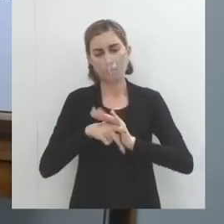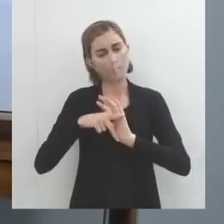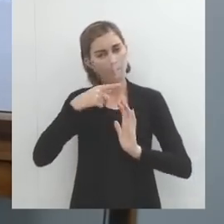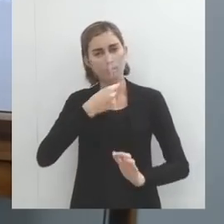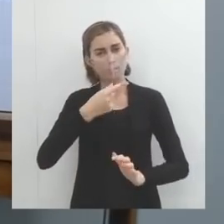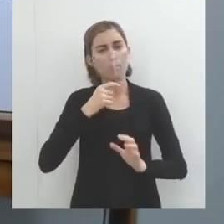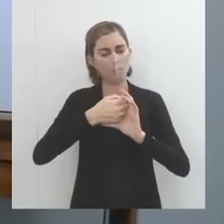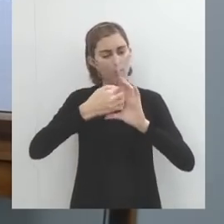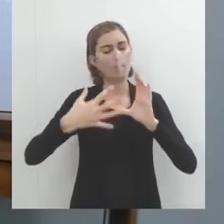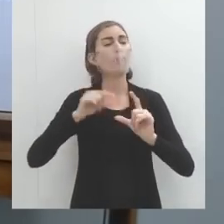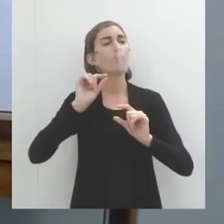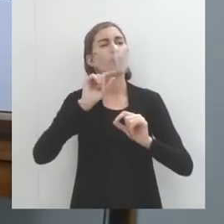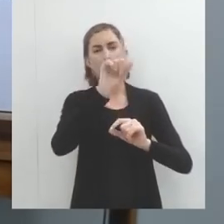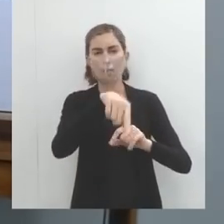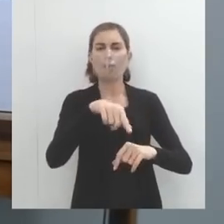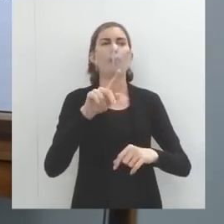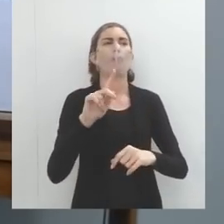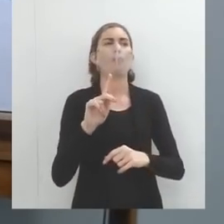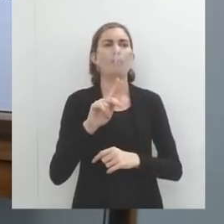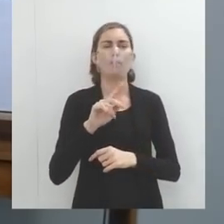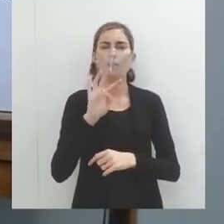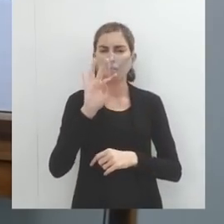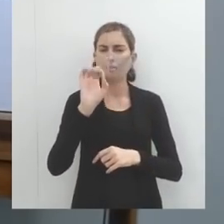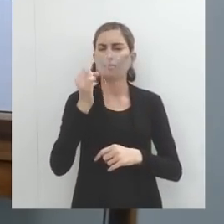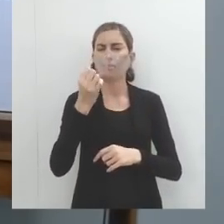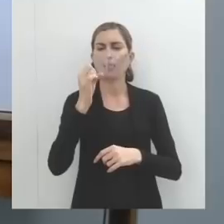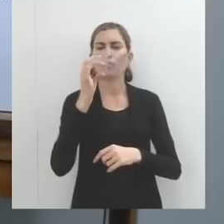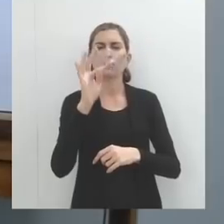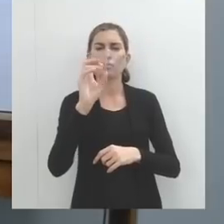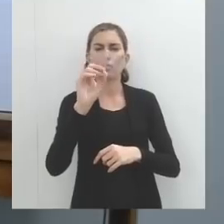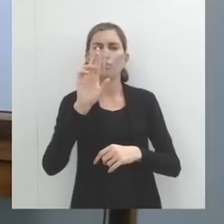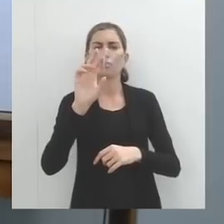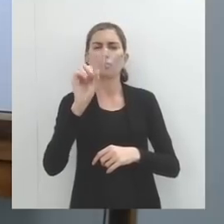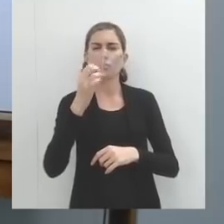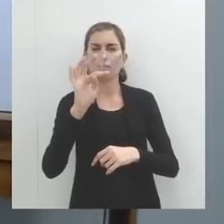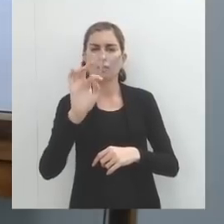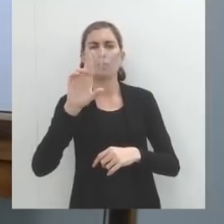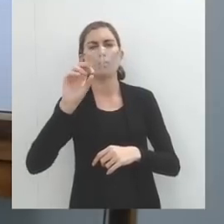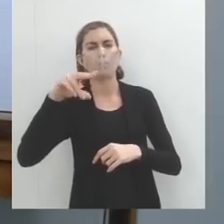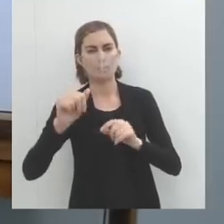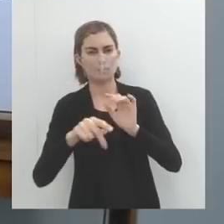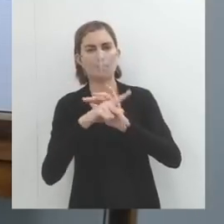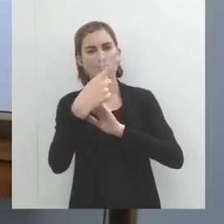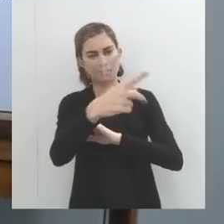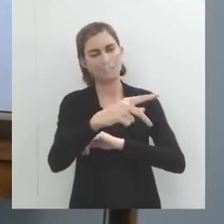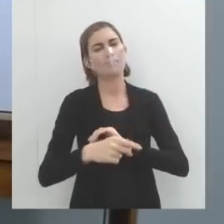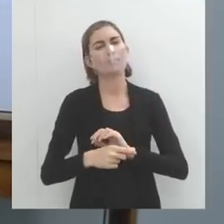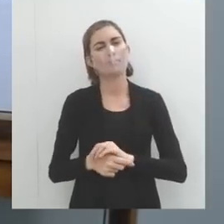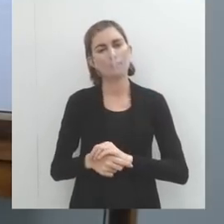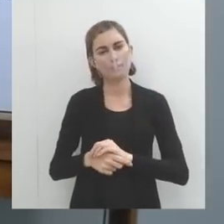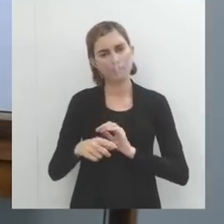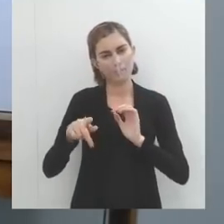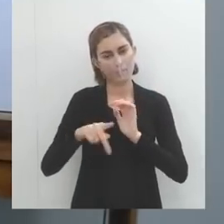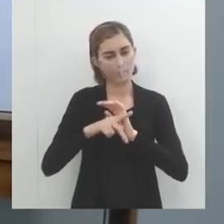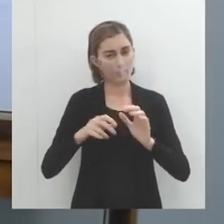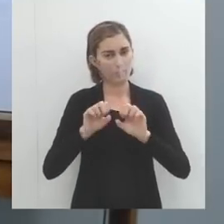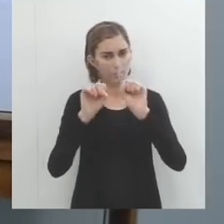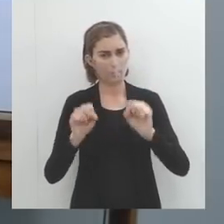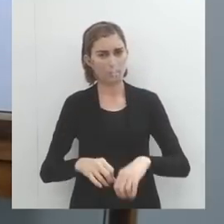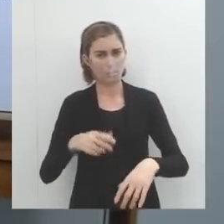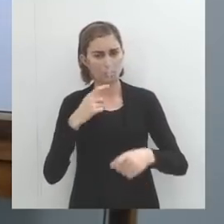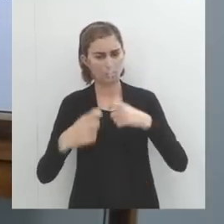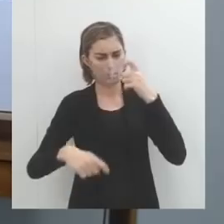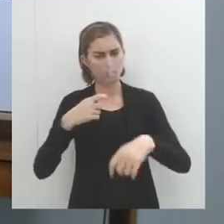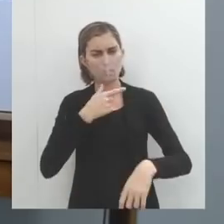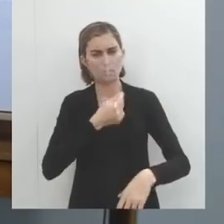essas características, ó, é exatamente esse hormônio sexual masculino, beleza? Então lembrem, a primeira parte do sistema